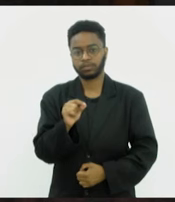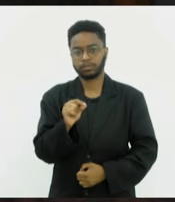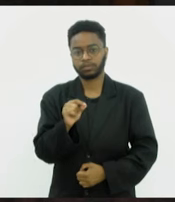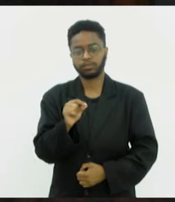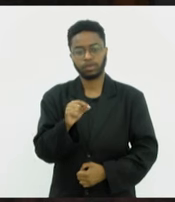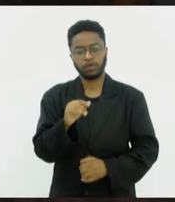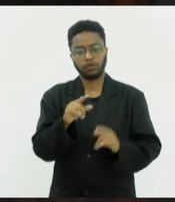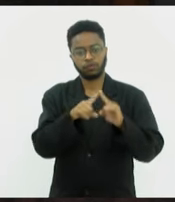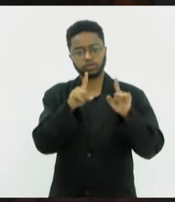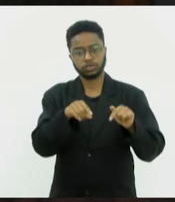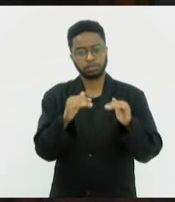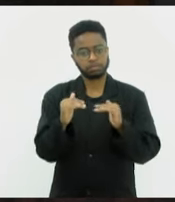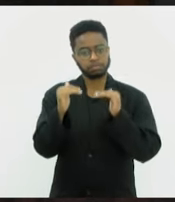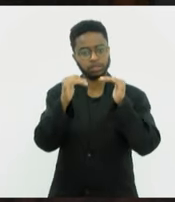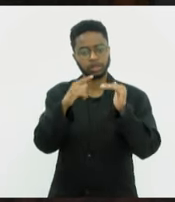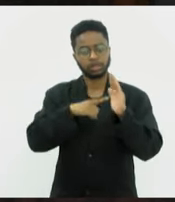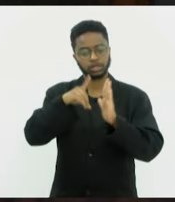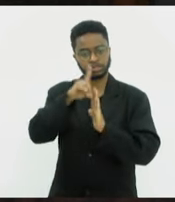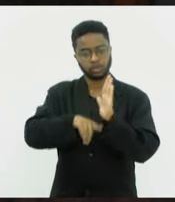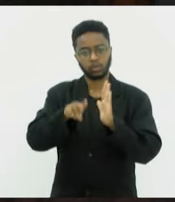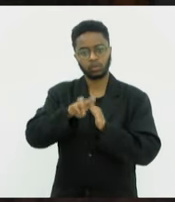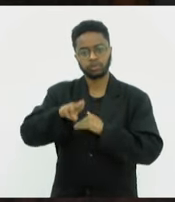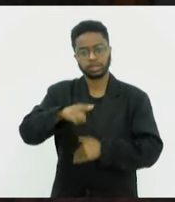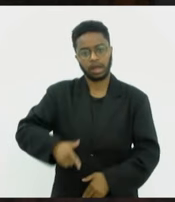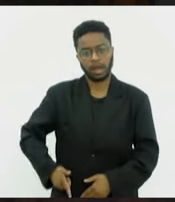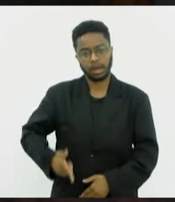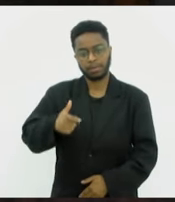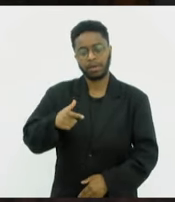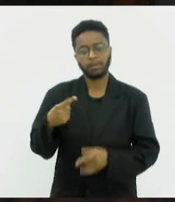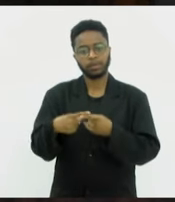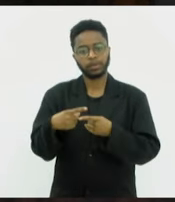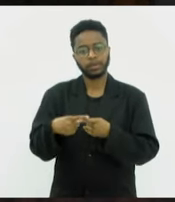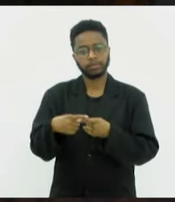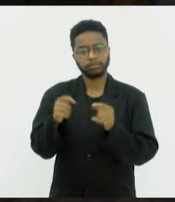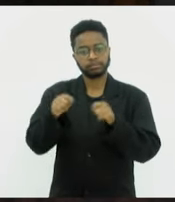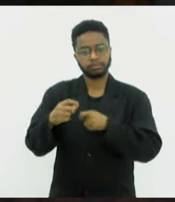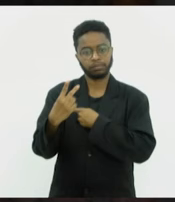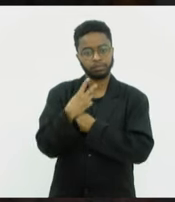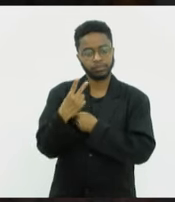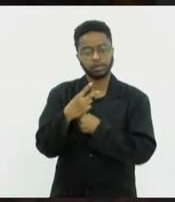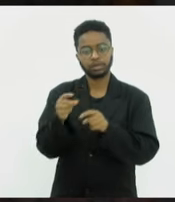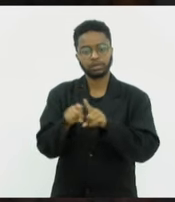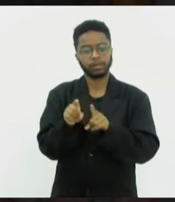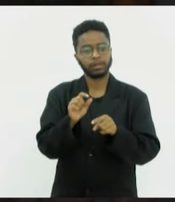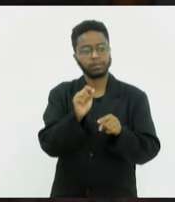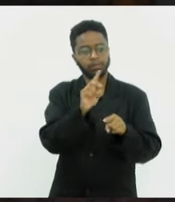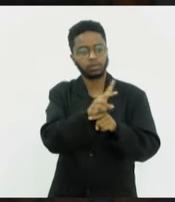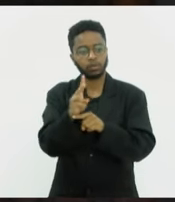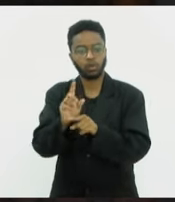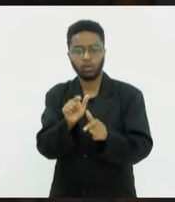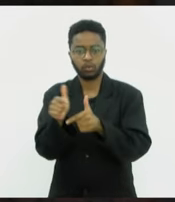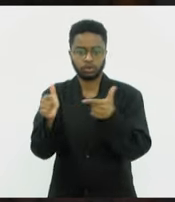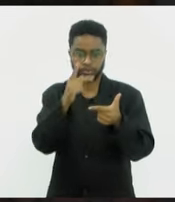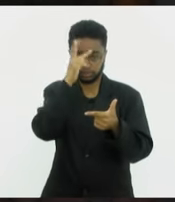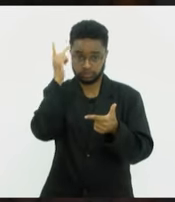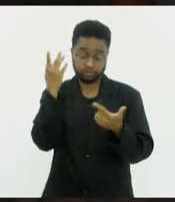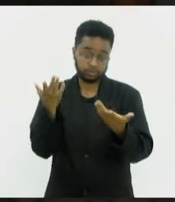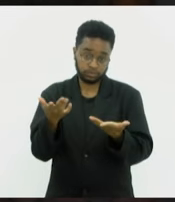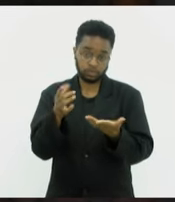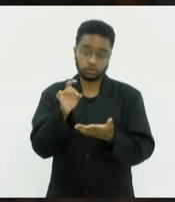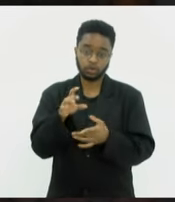honra, é o direito dele portar arma para não somente se defender, mas defender aos outros. E não é porque ele foi